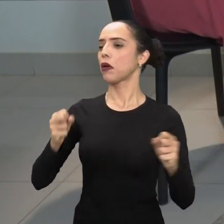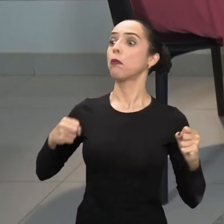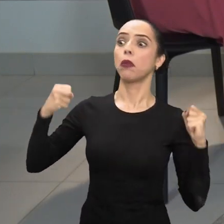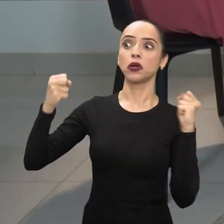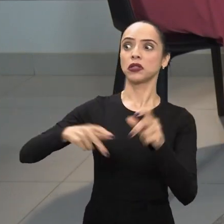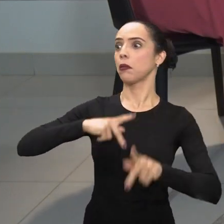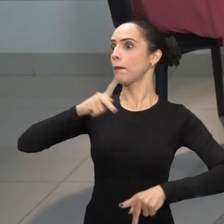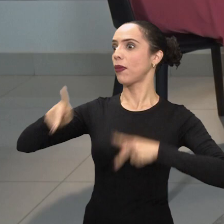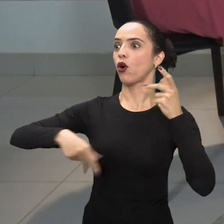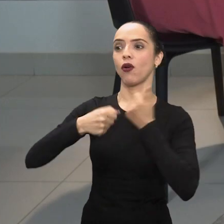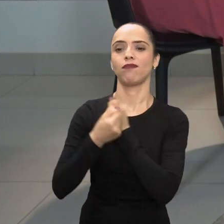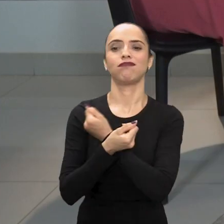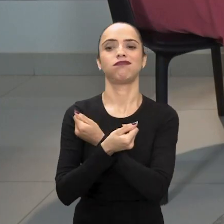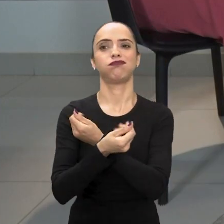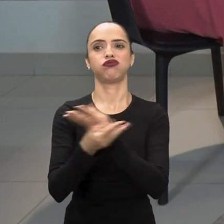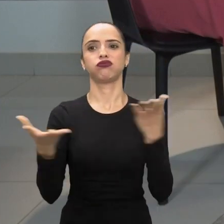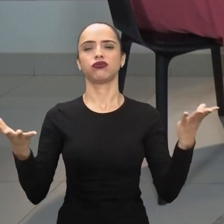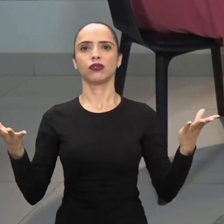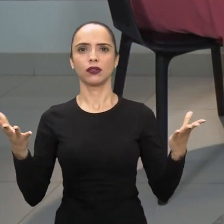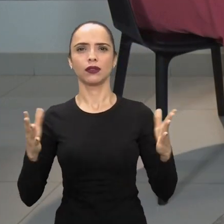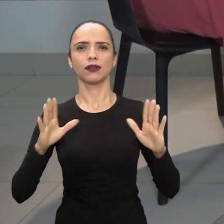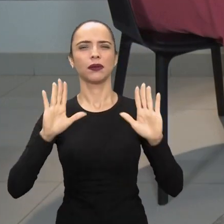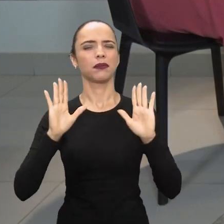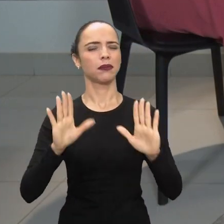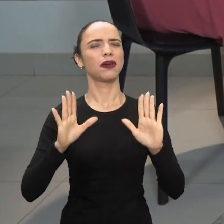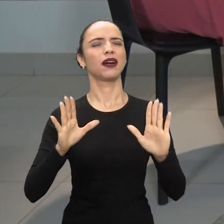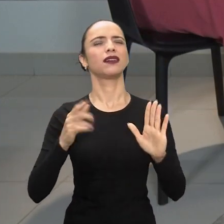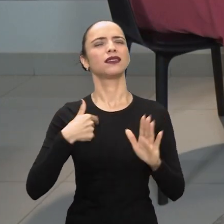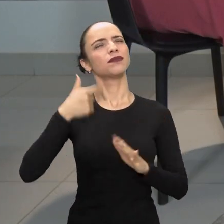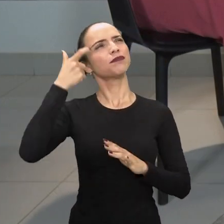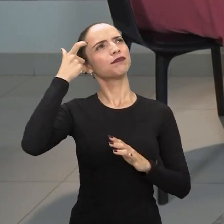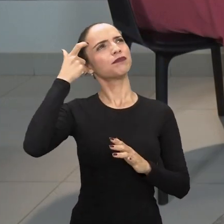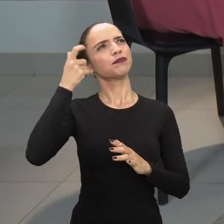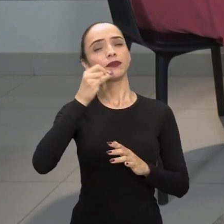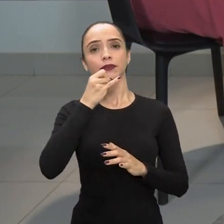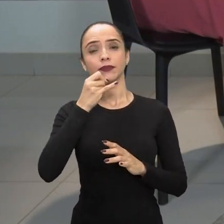normal pouco e interessante é que